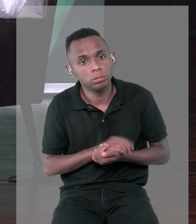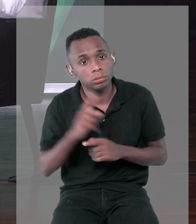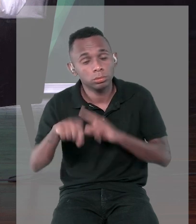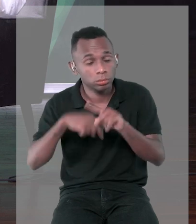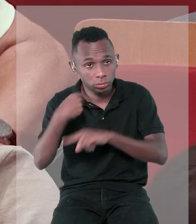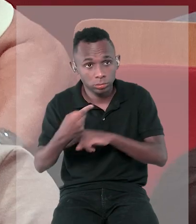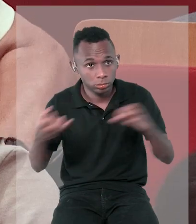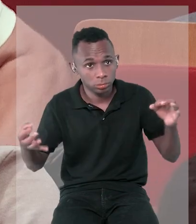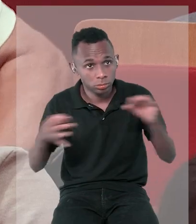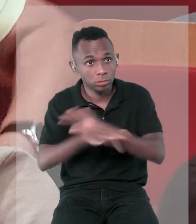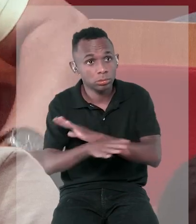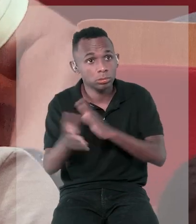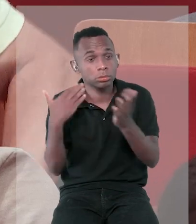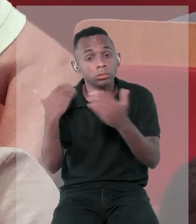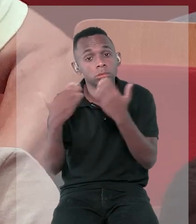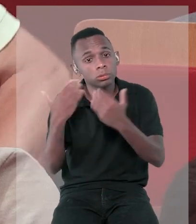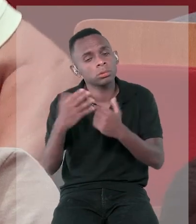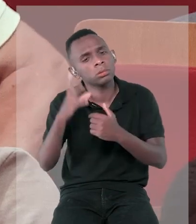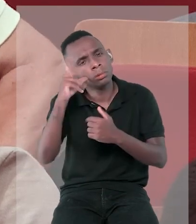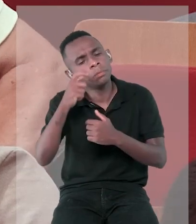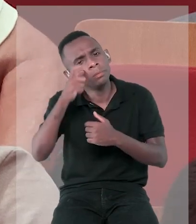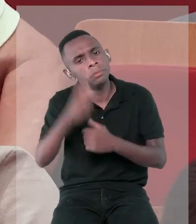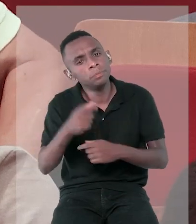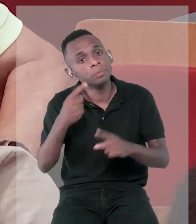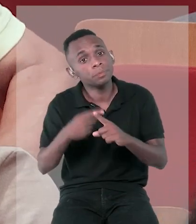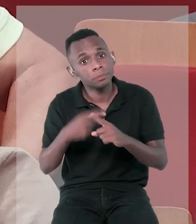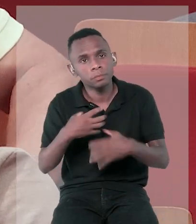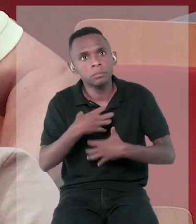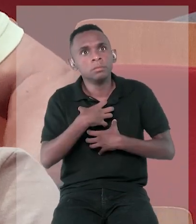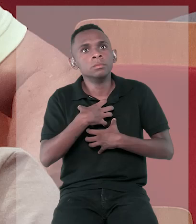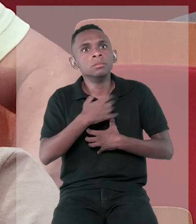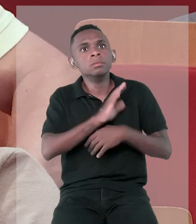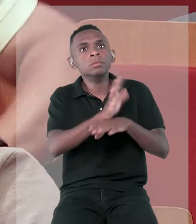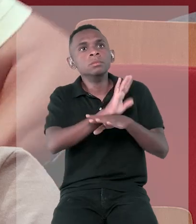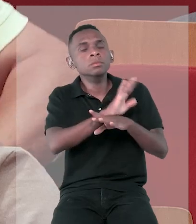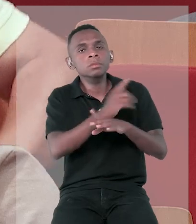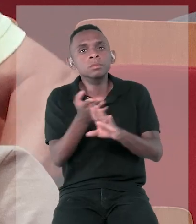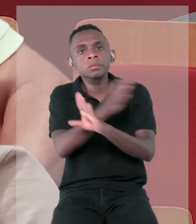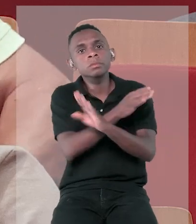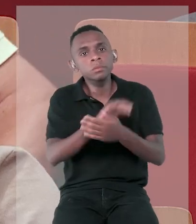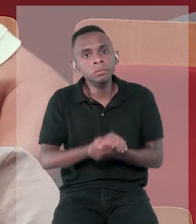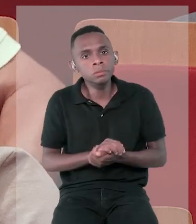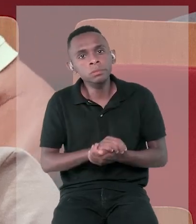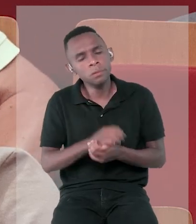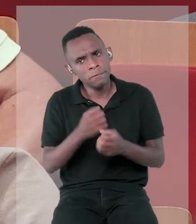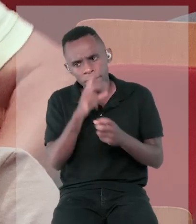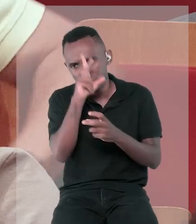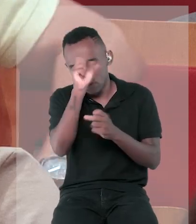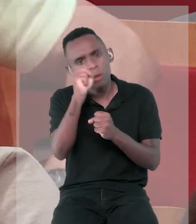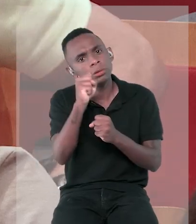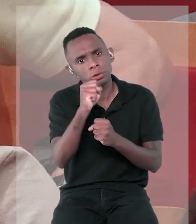depois da sessão, você conversar, eu acho muito interessante, porque você está sobre o impacto do filme. Né? Espectadores acompanham